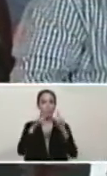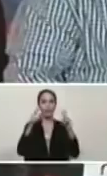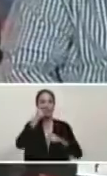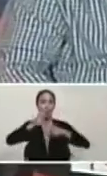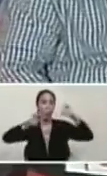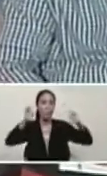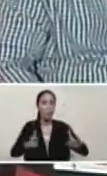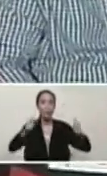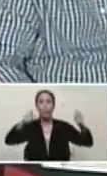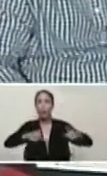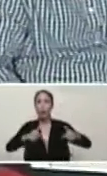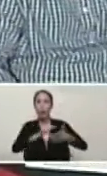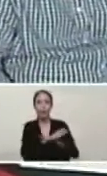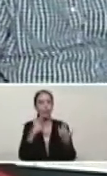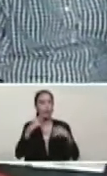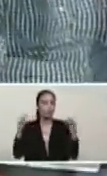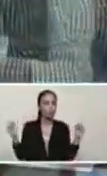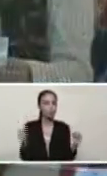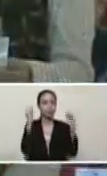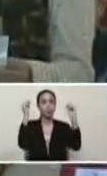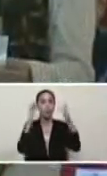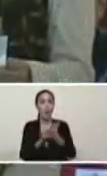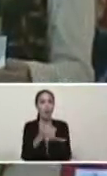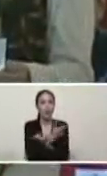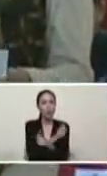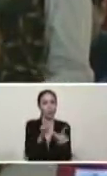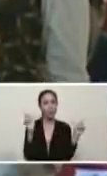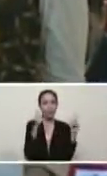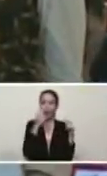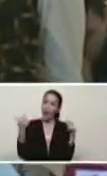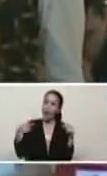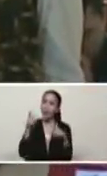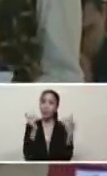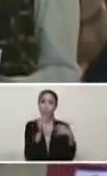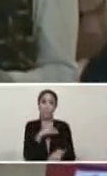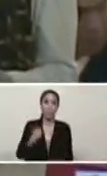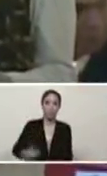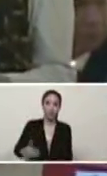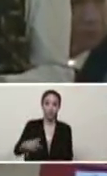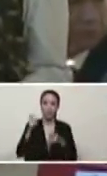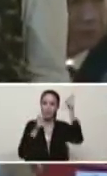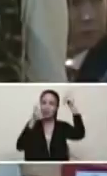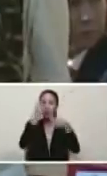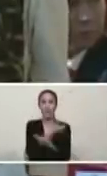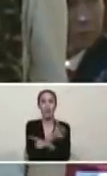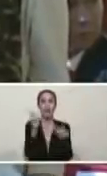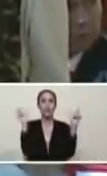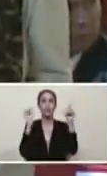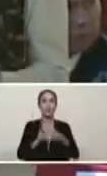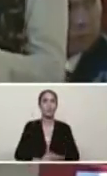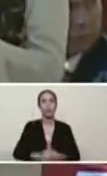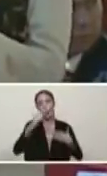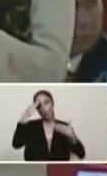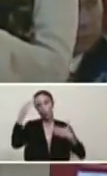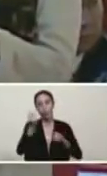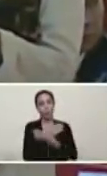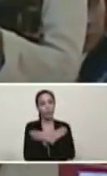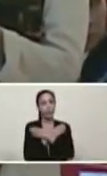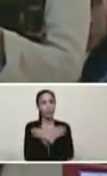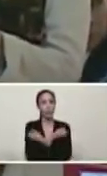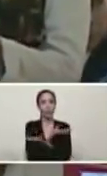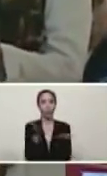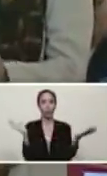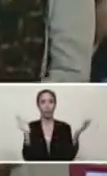que o dia de hoje venceu e logrou liberar a seu presidente, o presidente Hugo Chávez. Um saludo e felicitações a